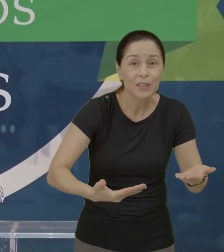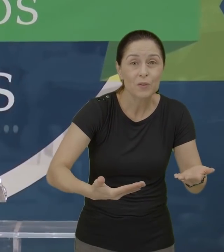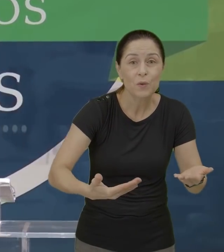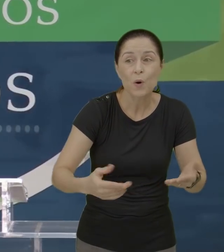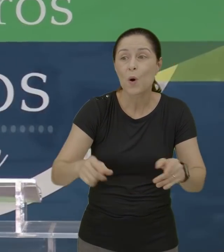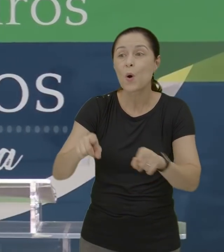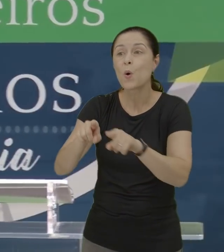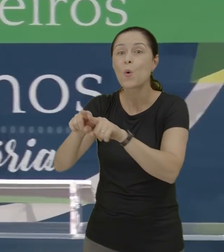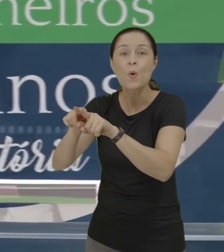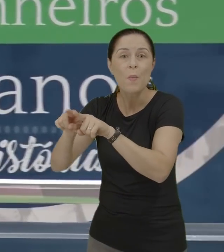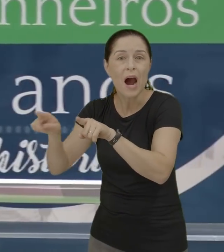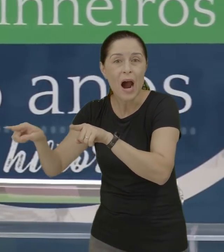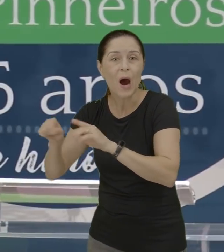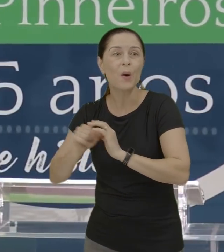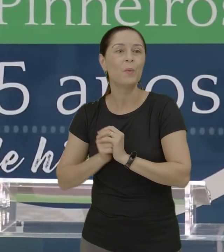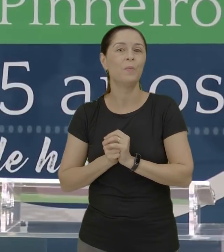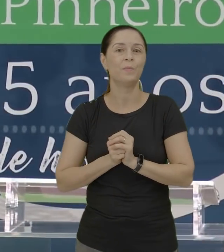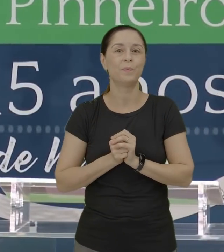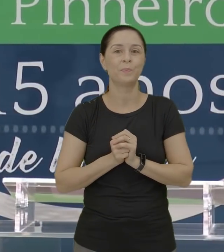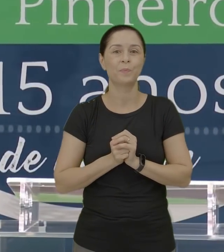Quando você serve ao seu irmão.